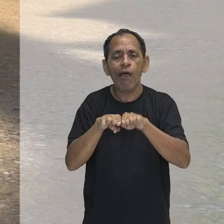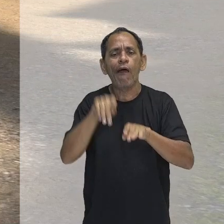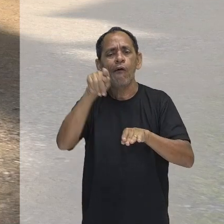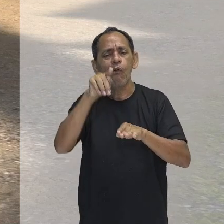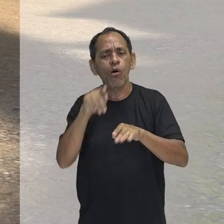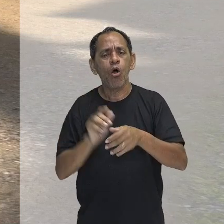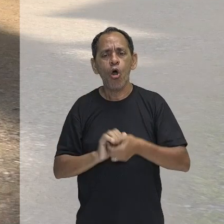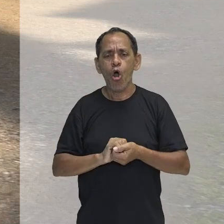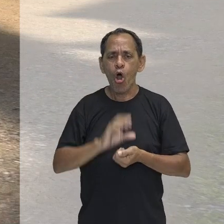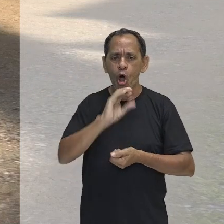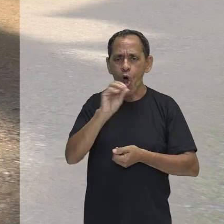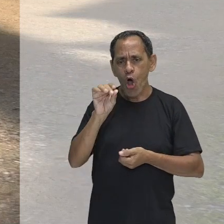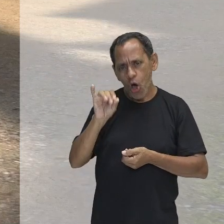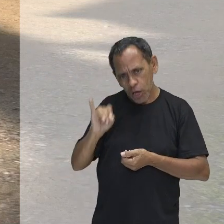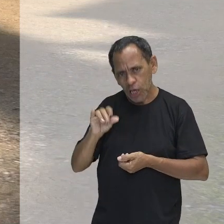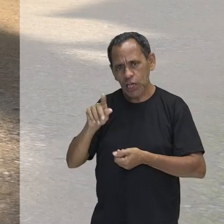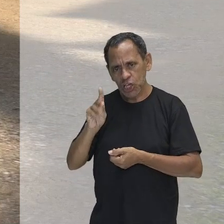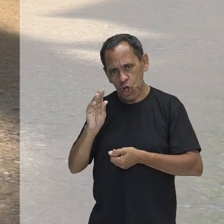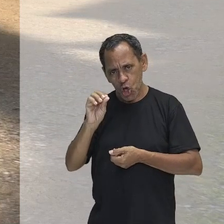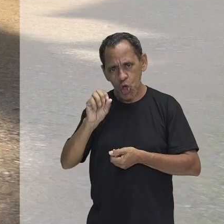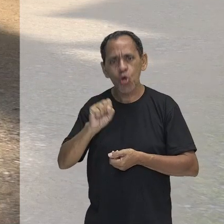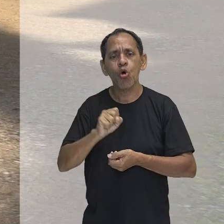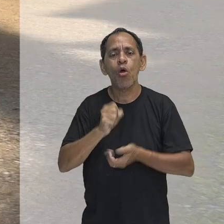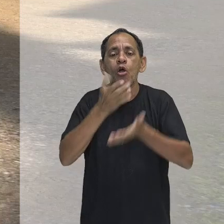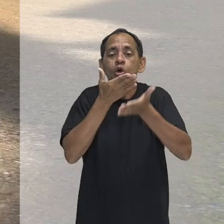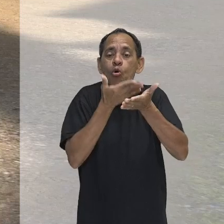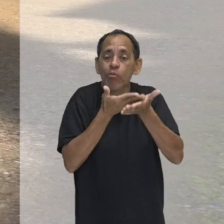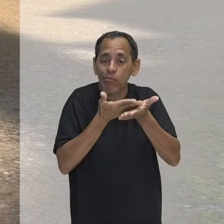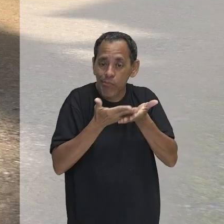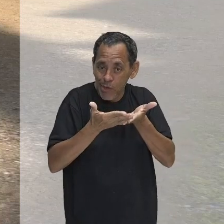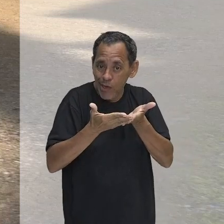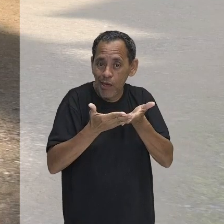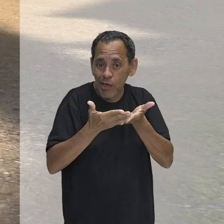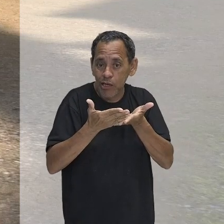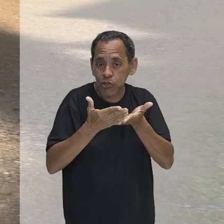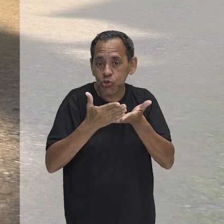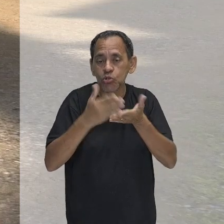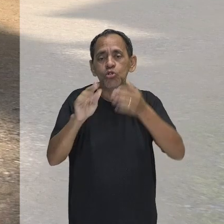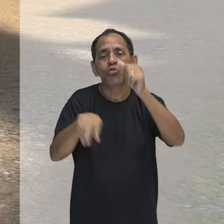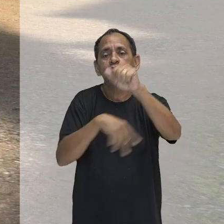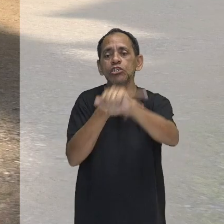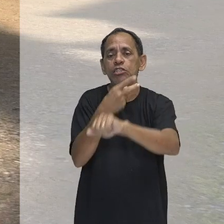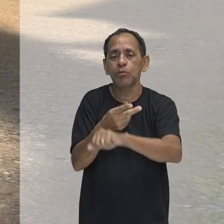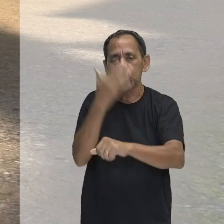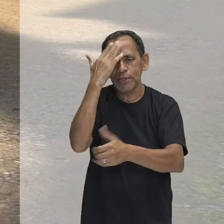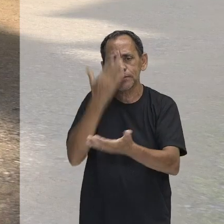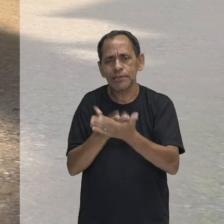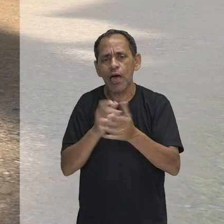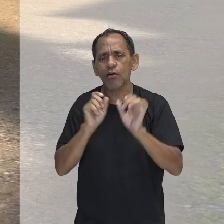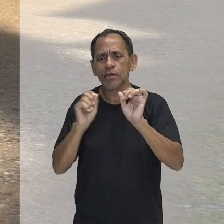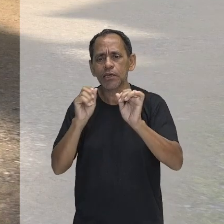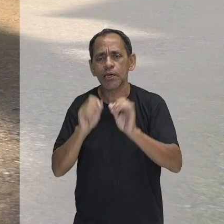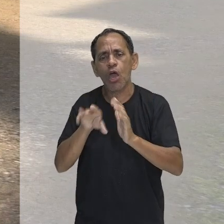oicos o oikos era o embrião do que seria posteriormente o conceito de